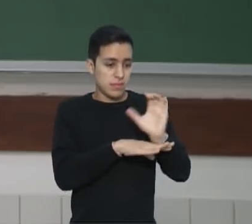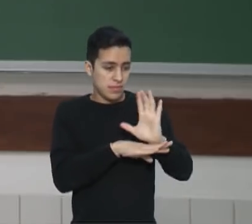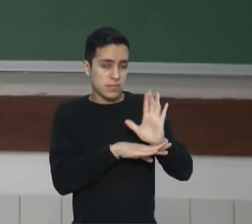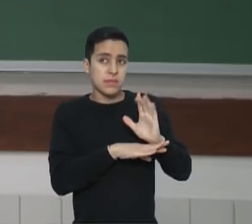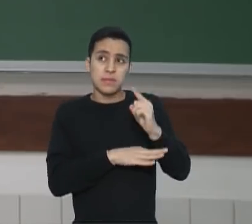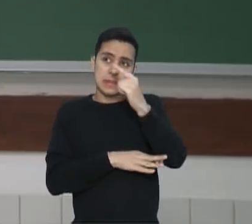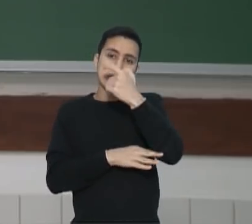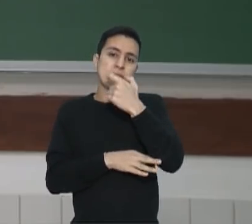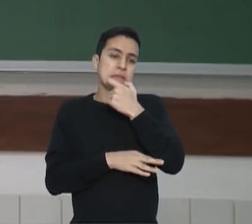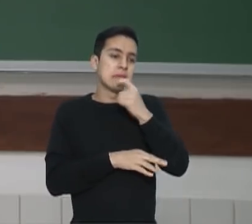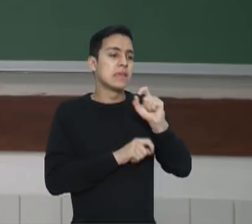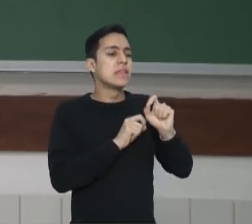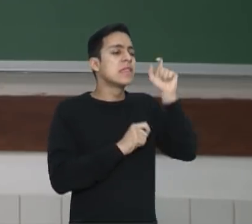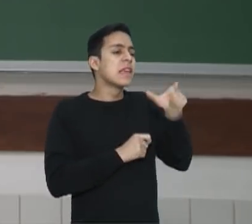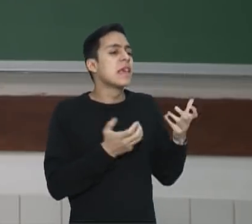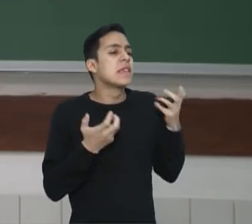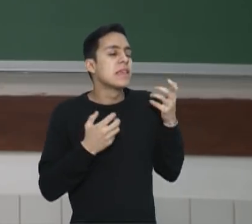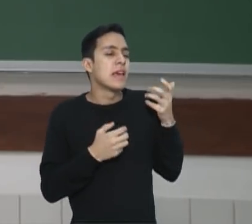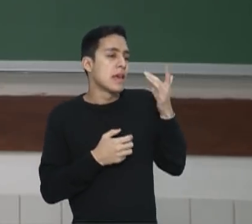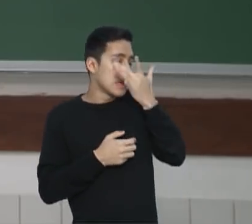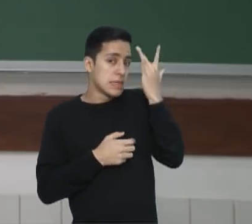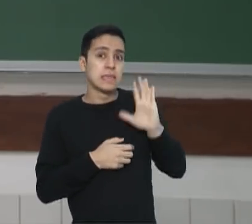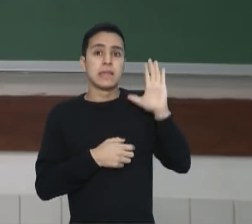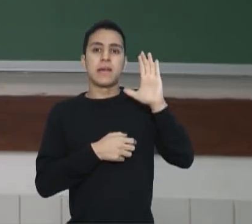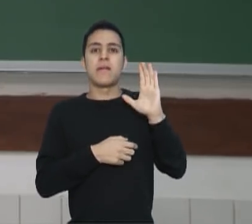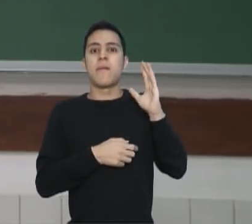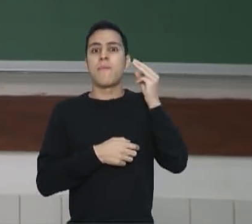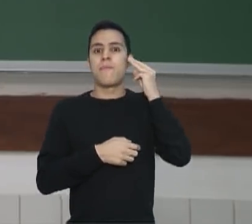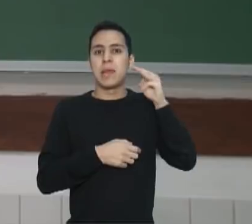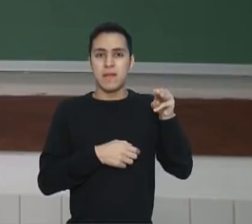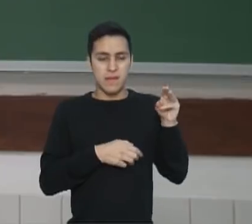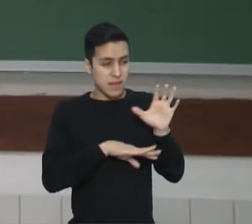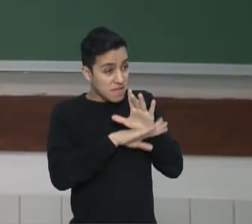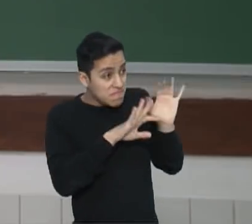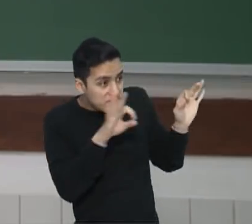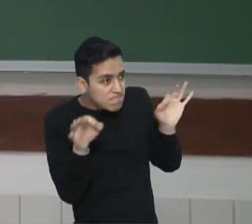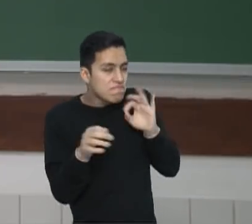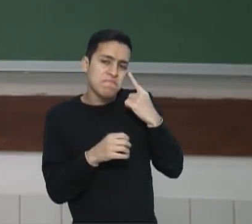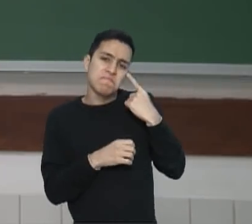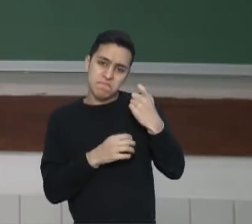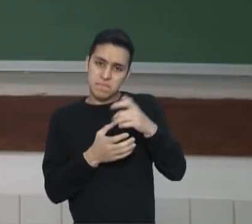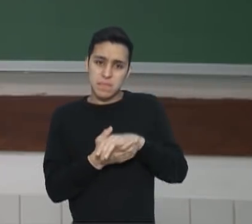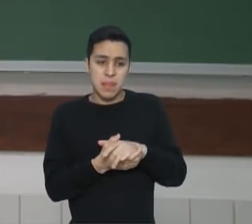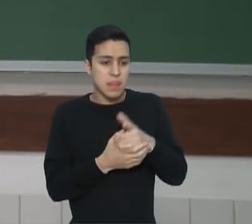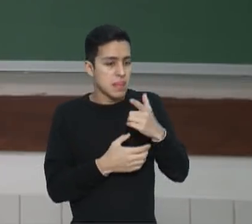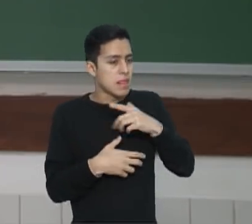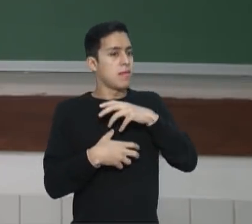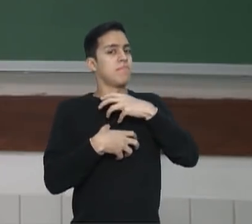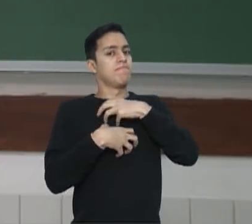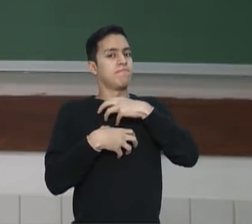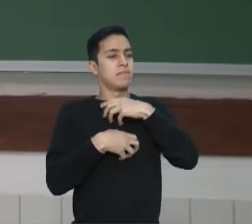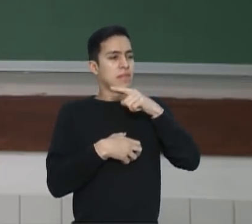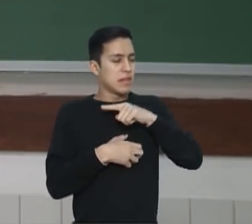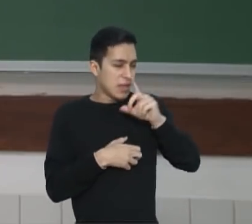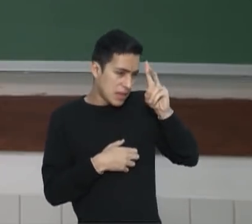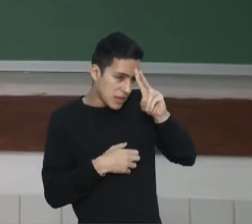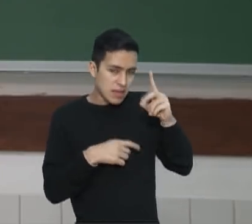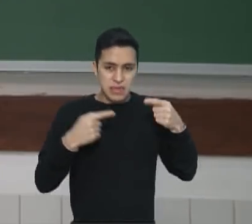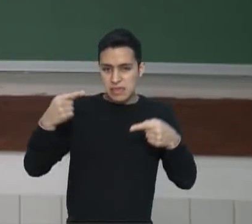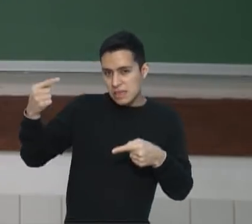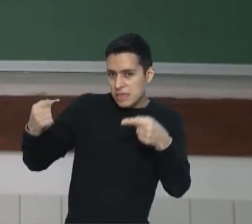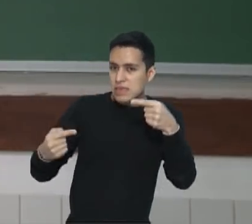britânico, Quem Quer Ser um Milionário. Se você assistir o filme, um filme bastante interessante de se ver, bastante comovente, traz também esses